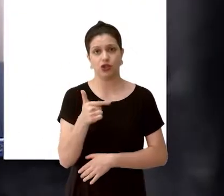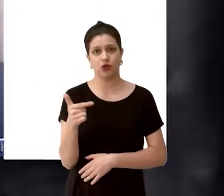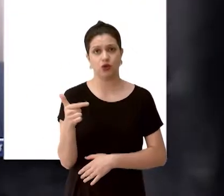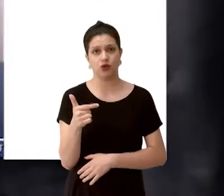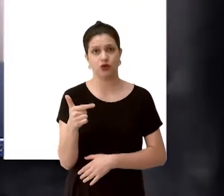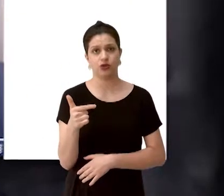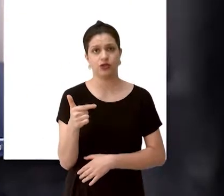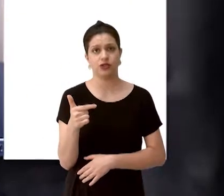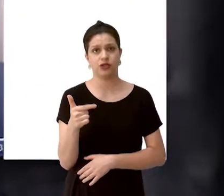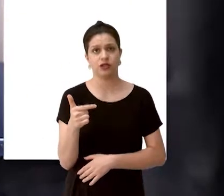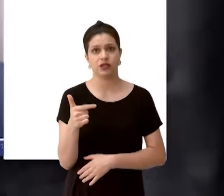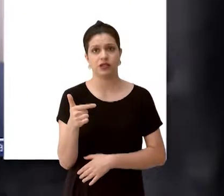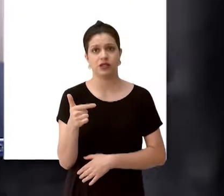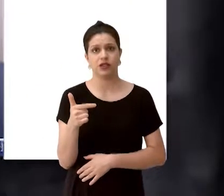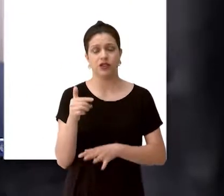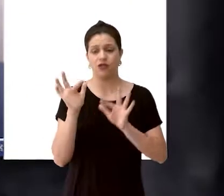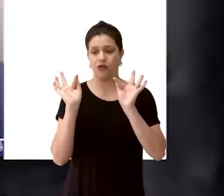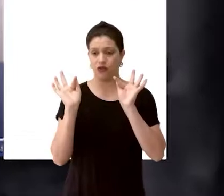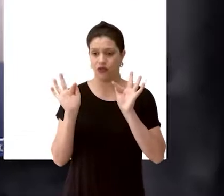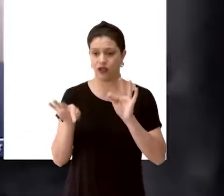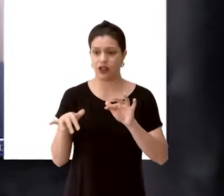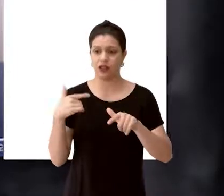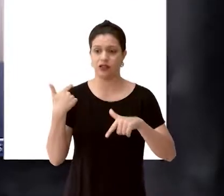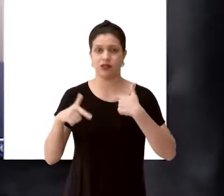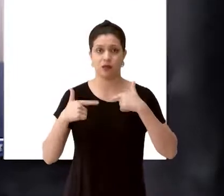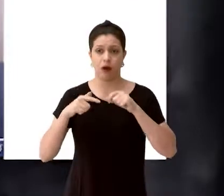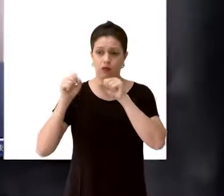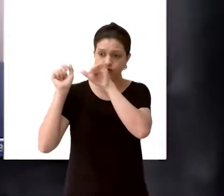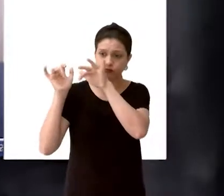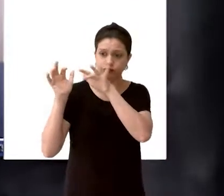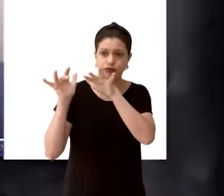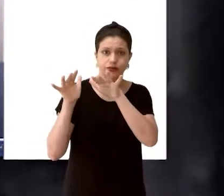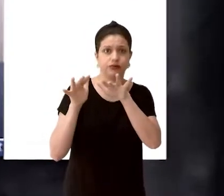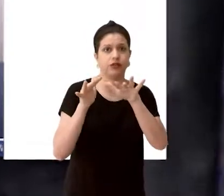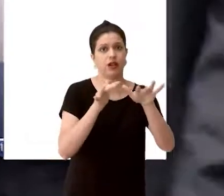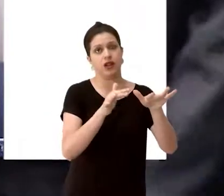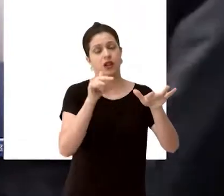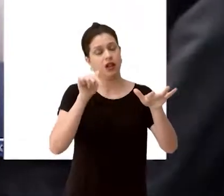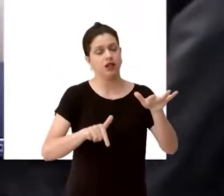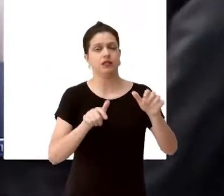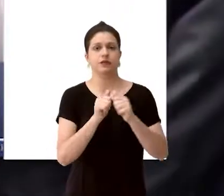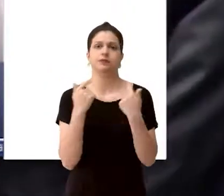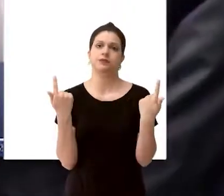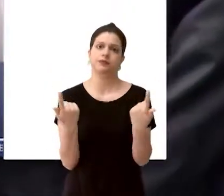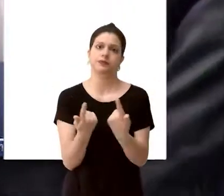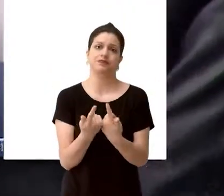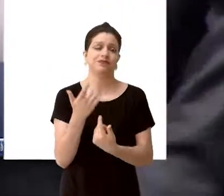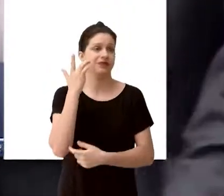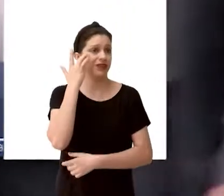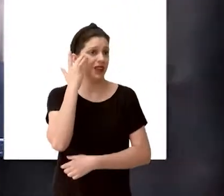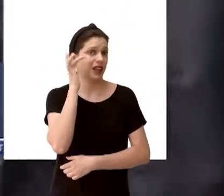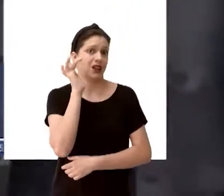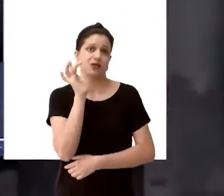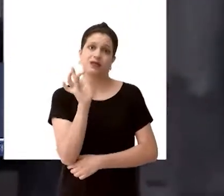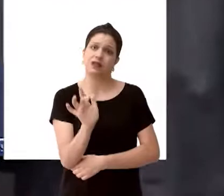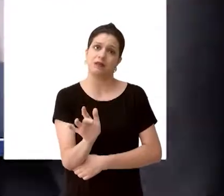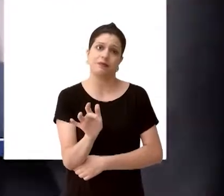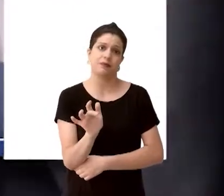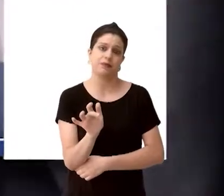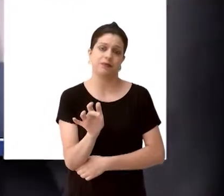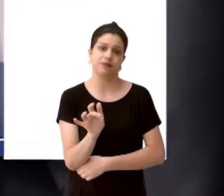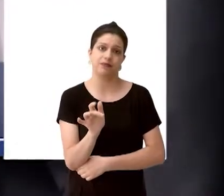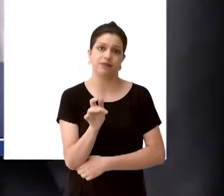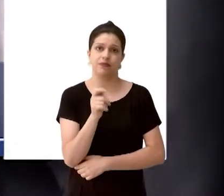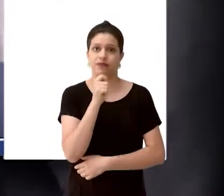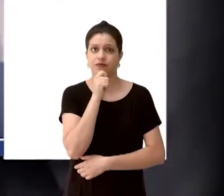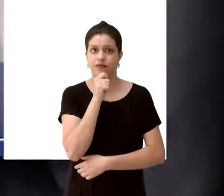Até o dia 2, inclusive encerrando as atividades de aglomeração dentro dessa casa.